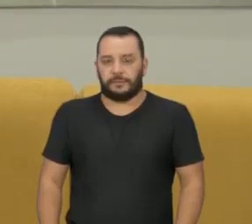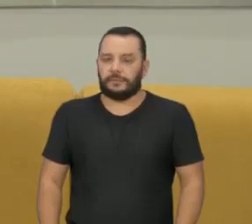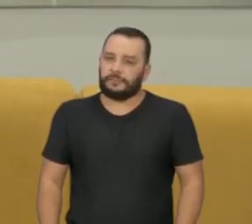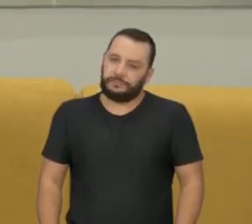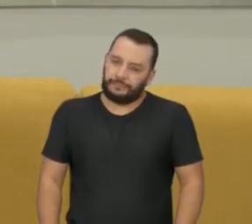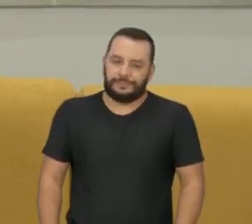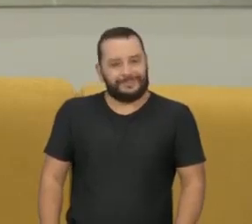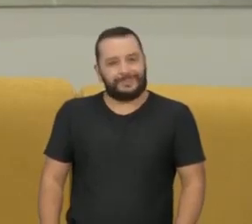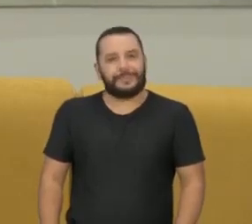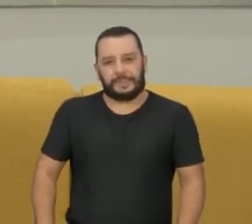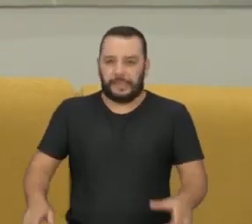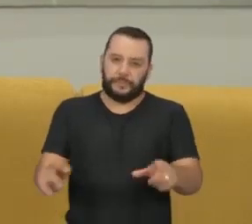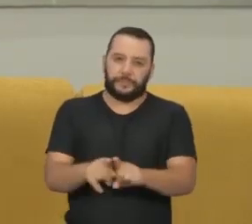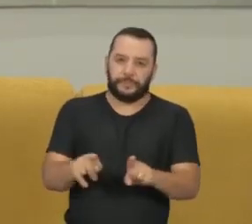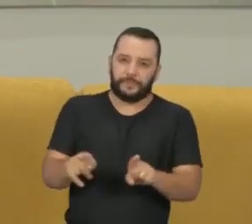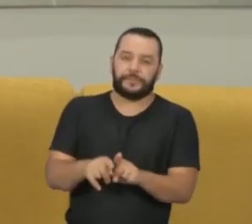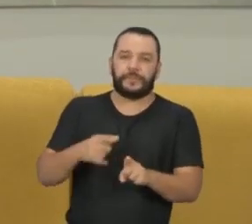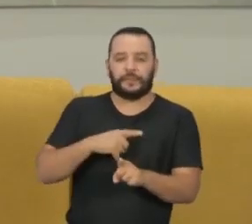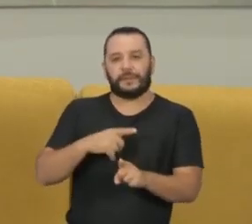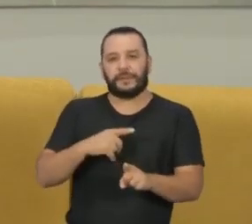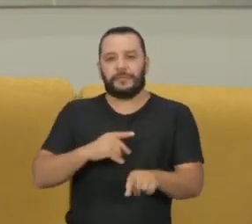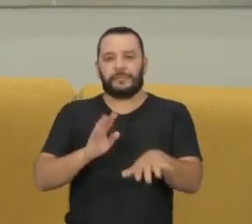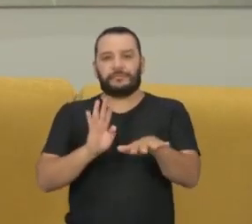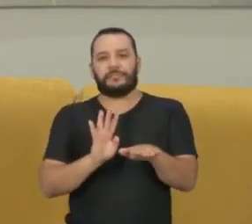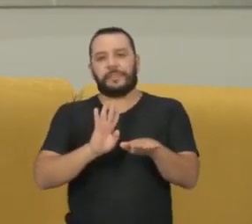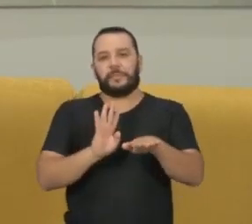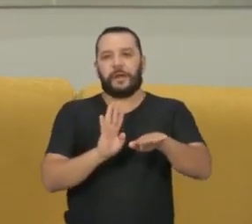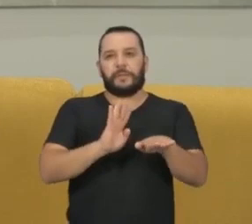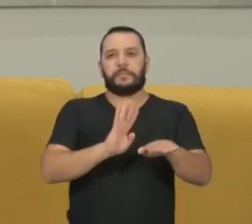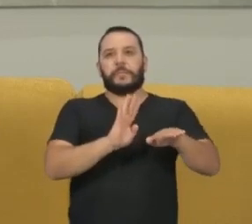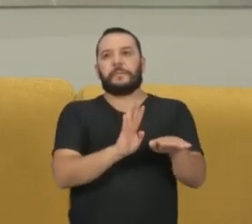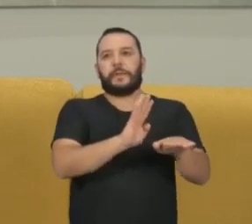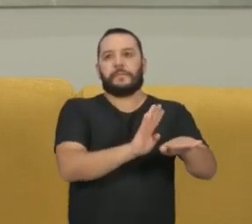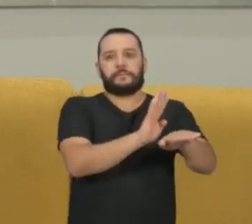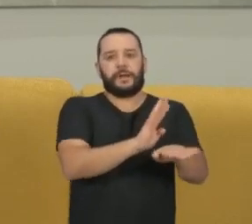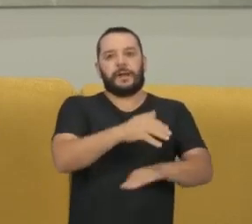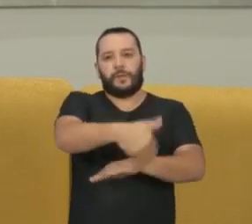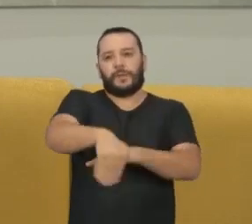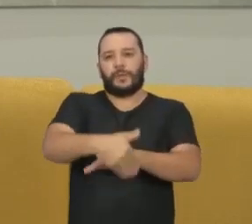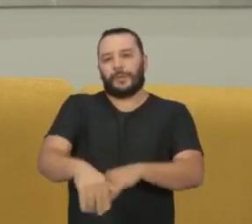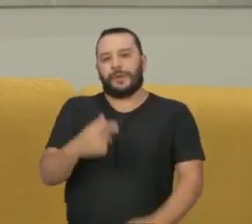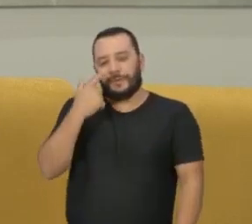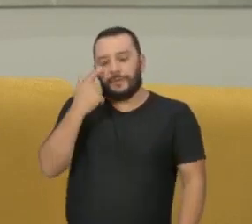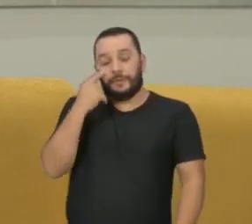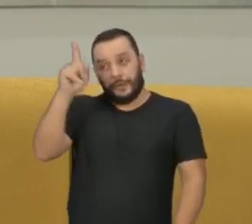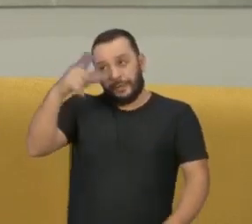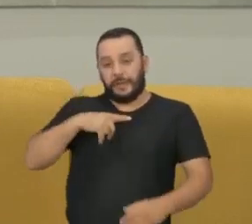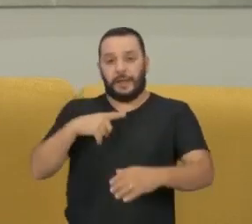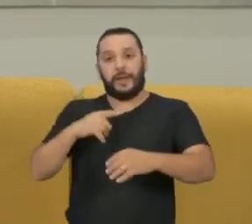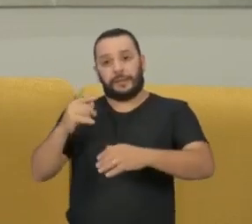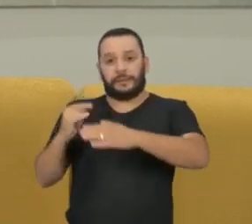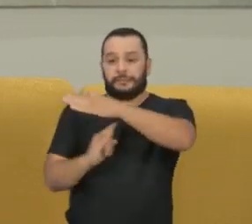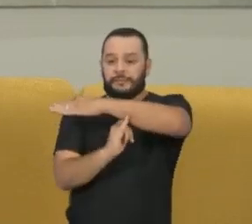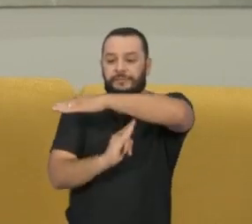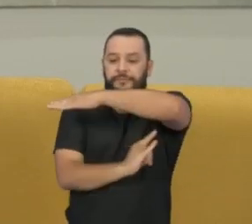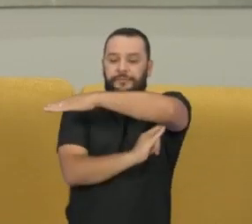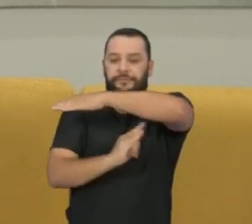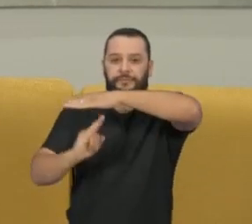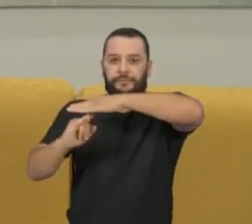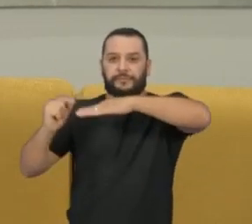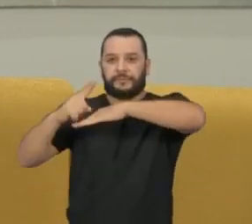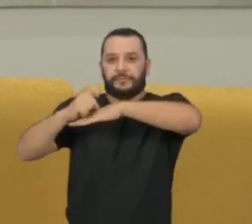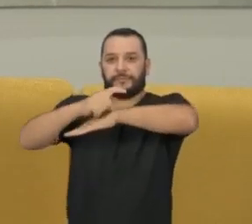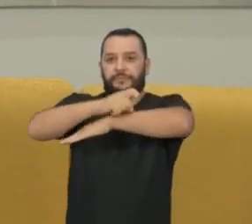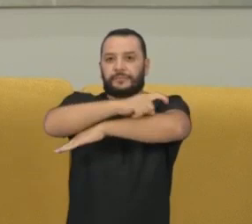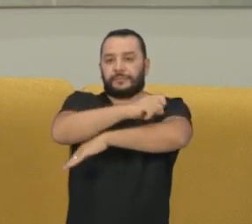Tem só na avenida também, tem bloquinho por tudo quanto é lado. A gente vai mostrar um para você agora. O elevado João Goulart, chamado de Minhocão, atravessa a região central de